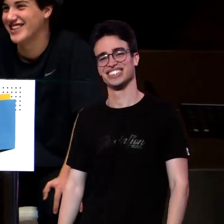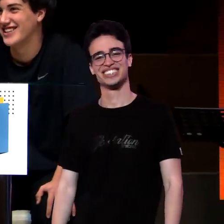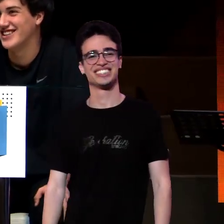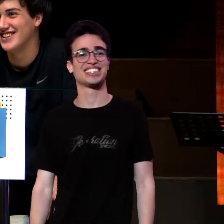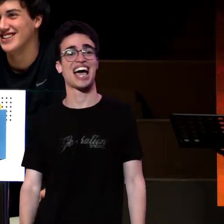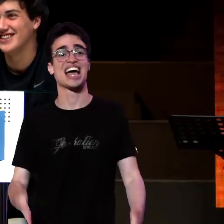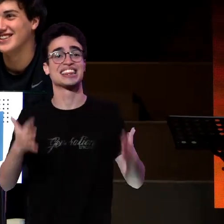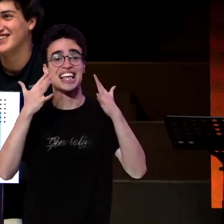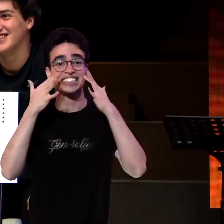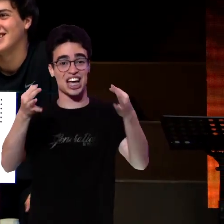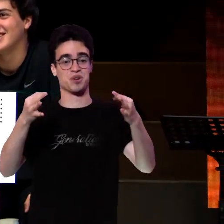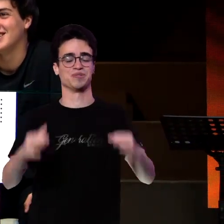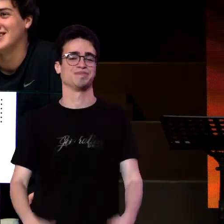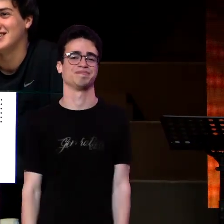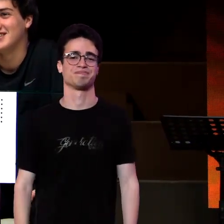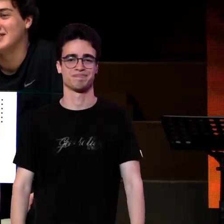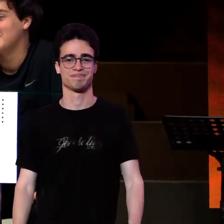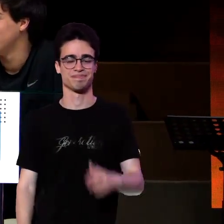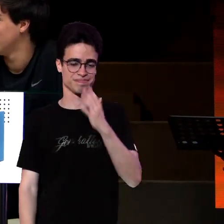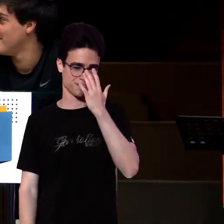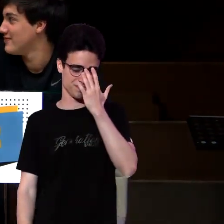Mas presta atenção.